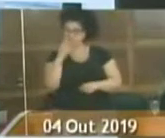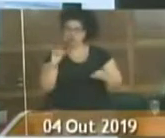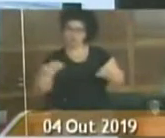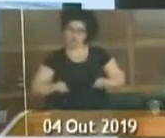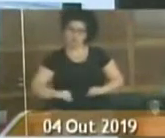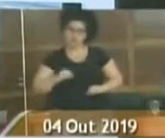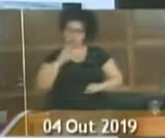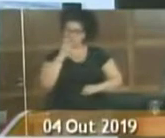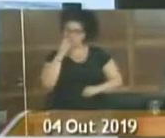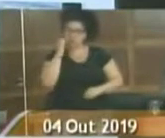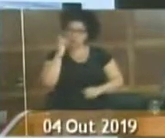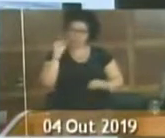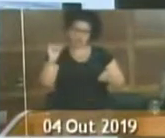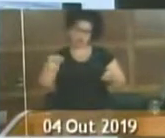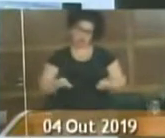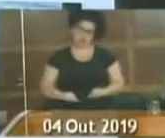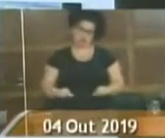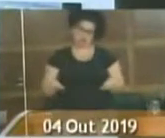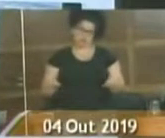sofre